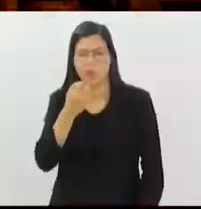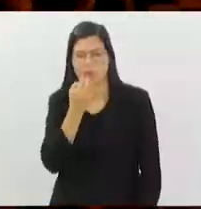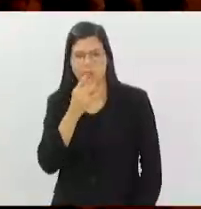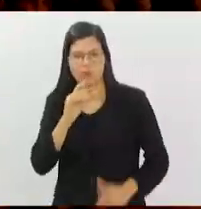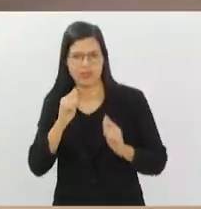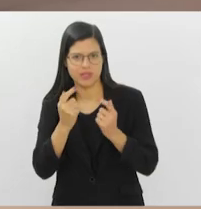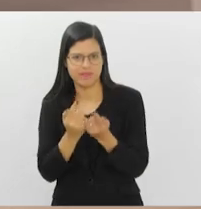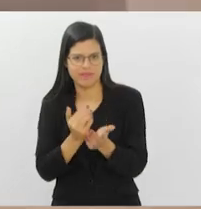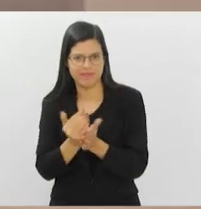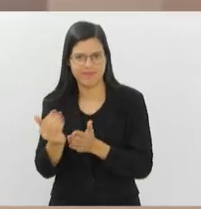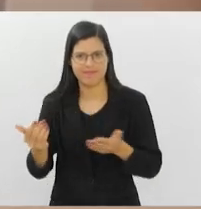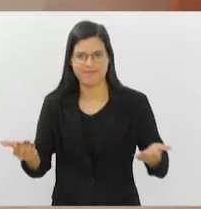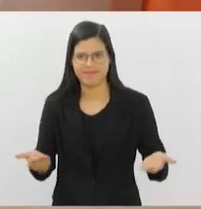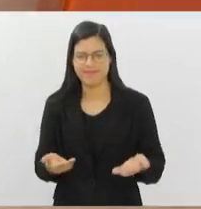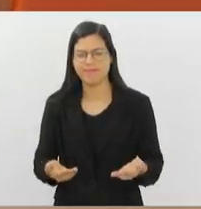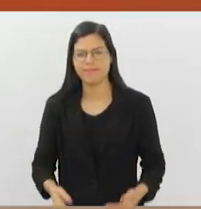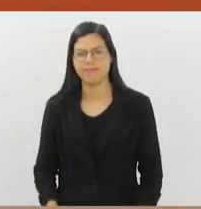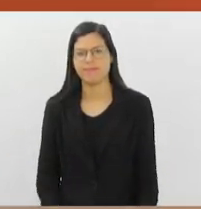começa agora